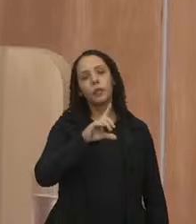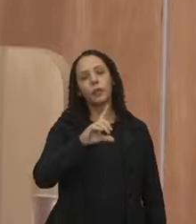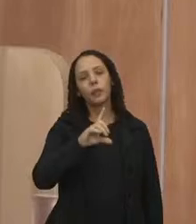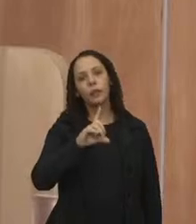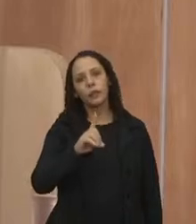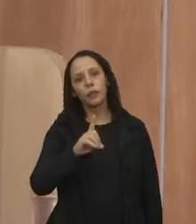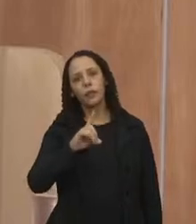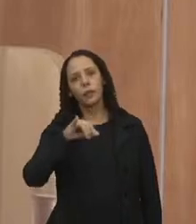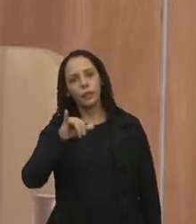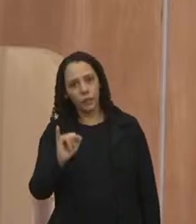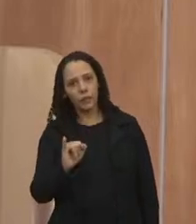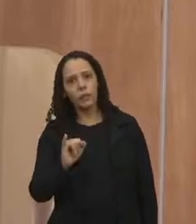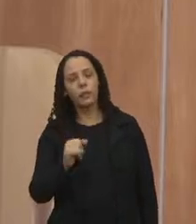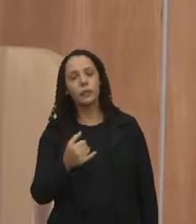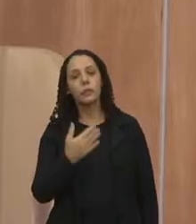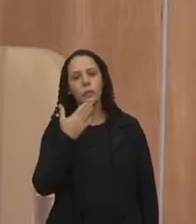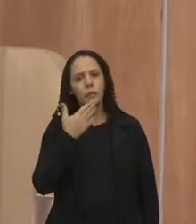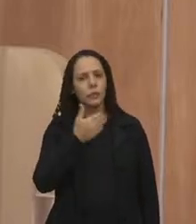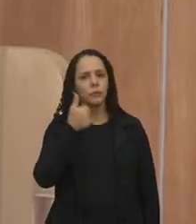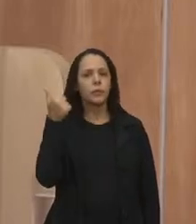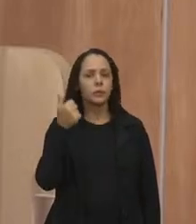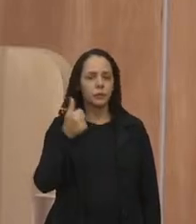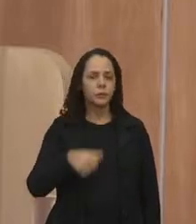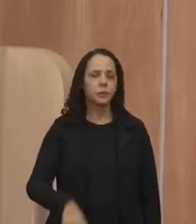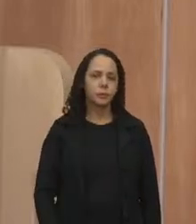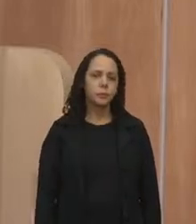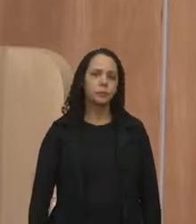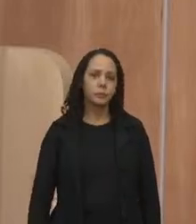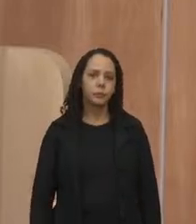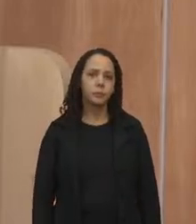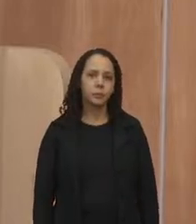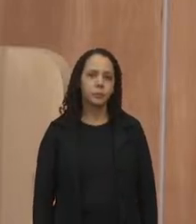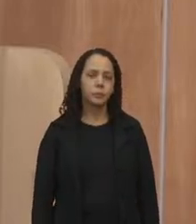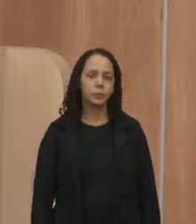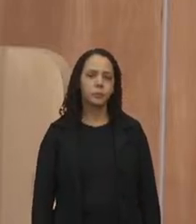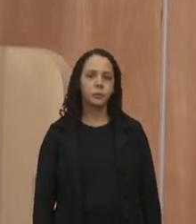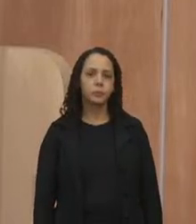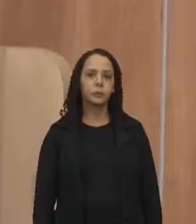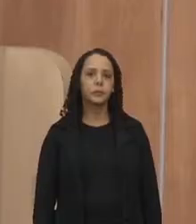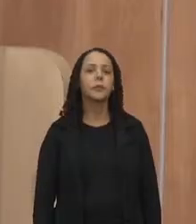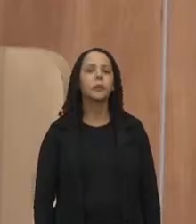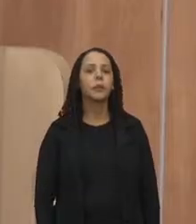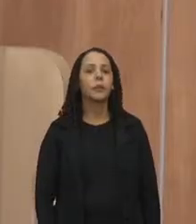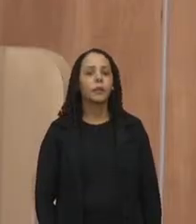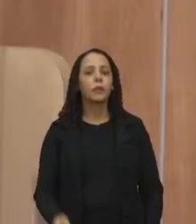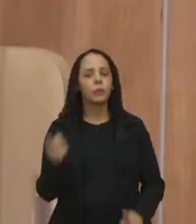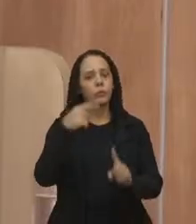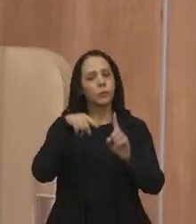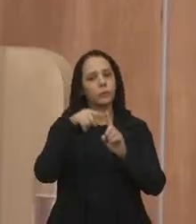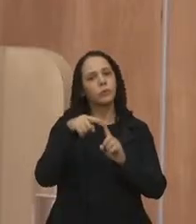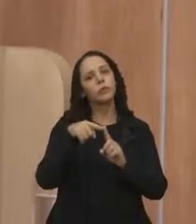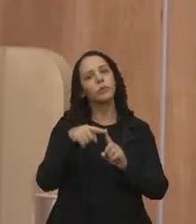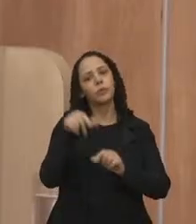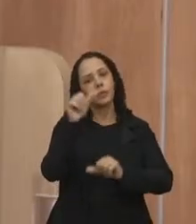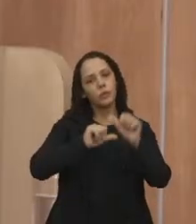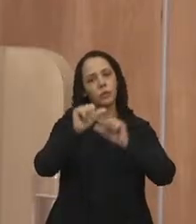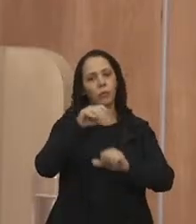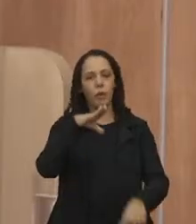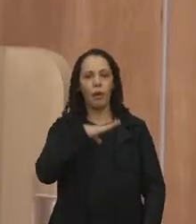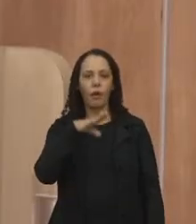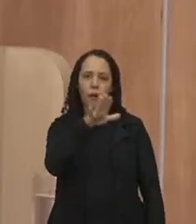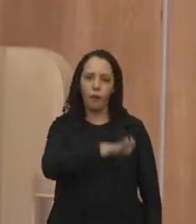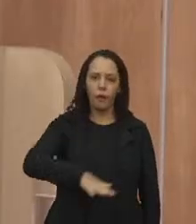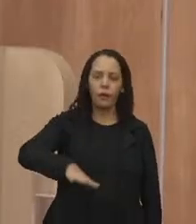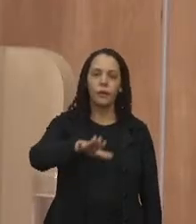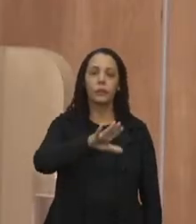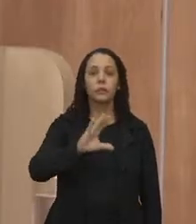mais articulado nesse profíncuo trabalho de transformarmos a nossa cidade, a nossa região, através da